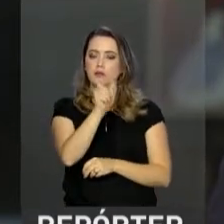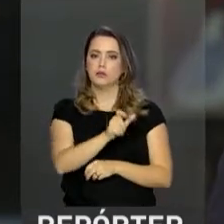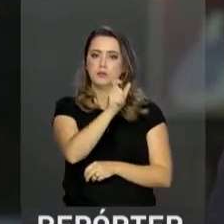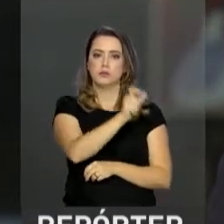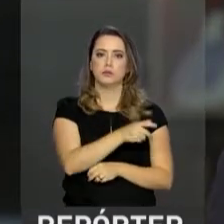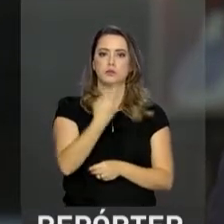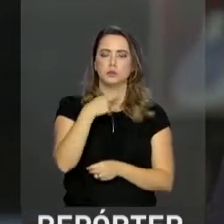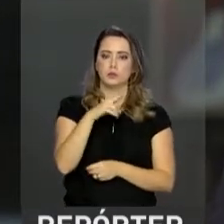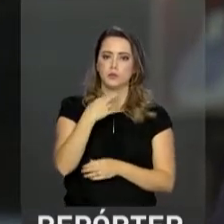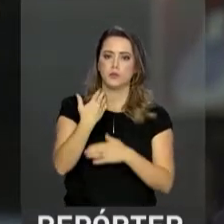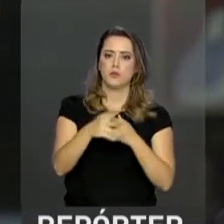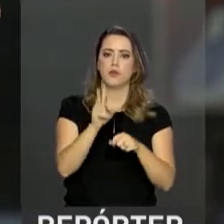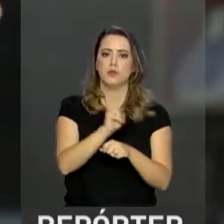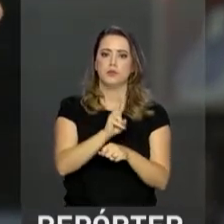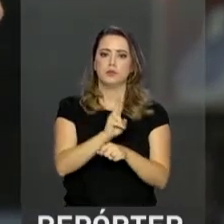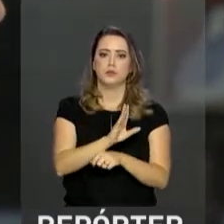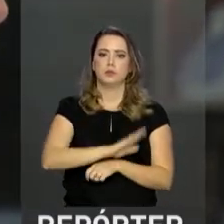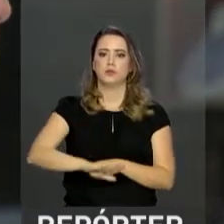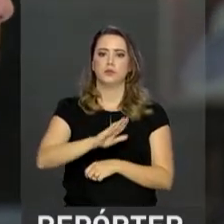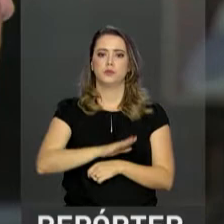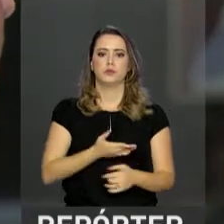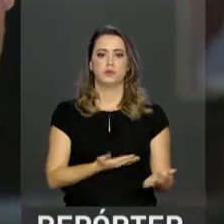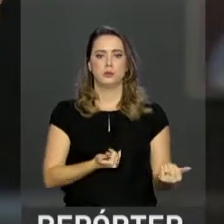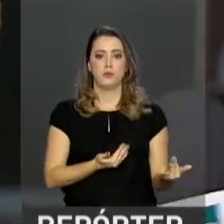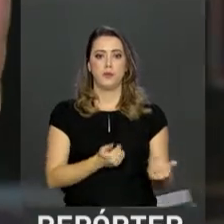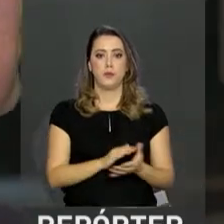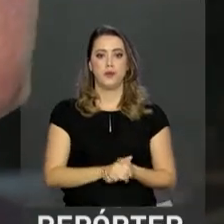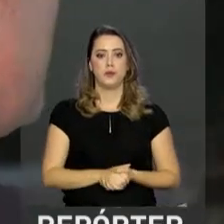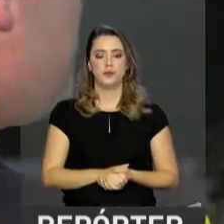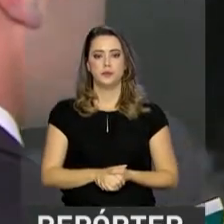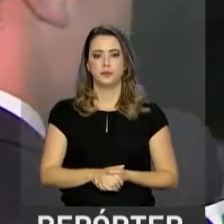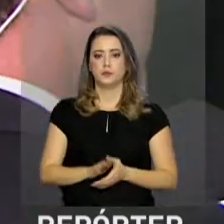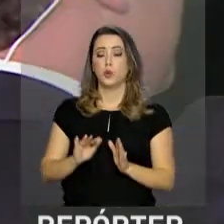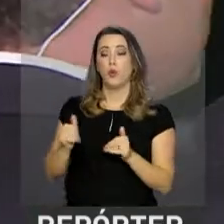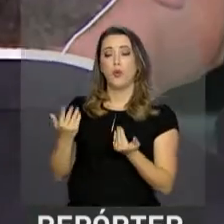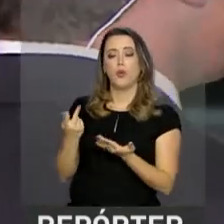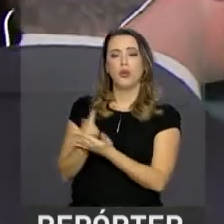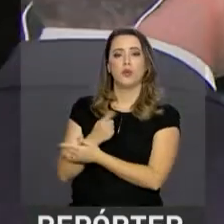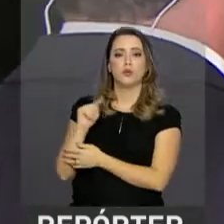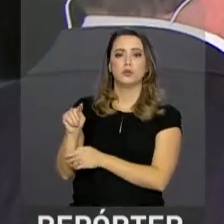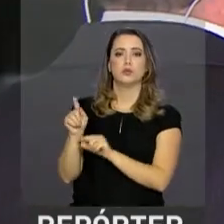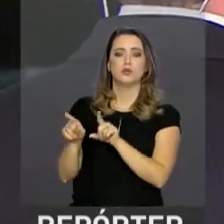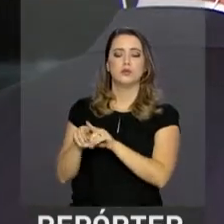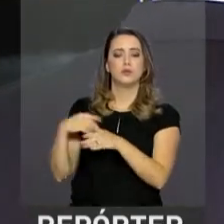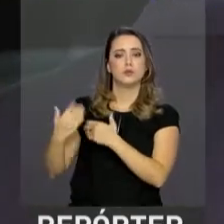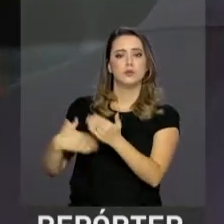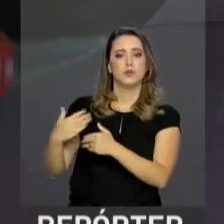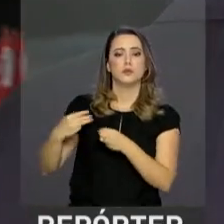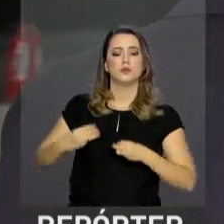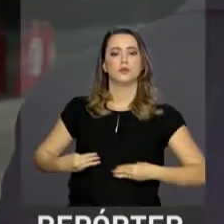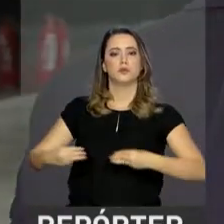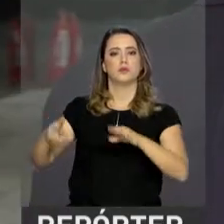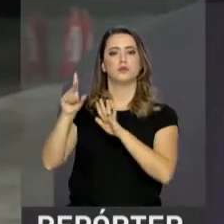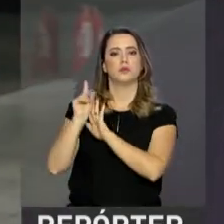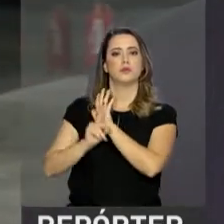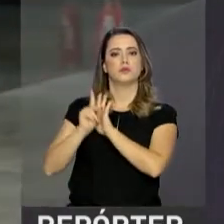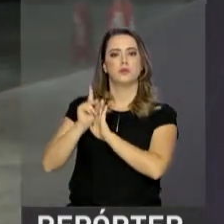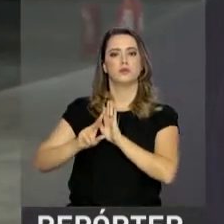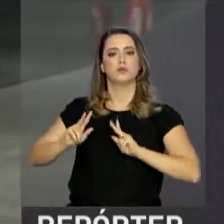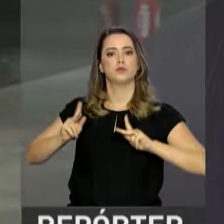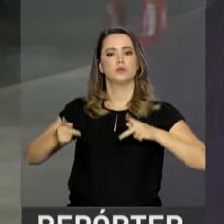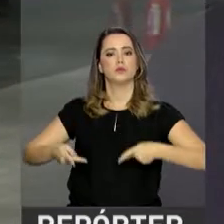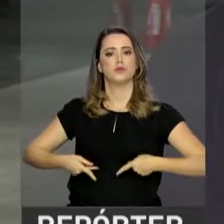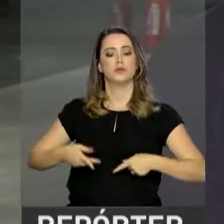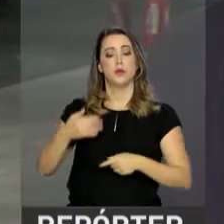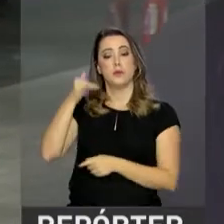da denúncia e proteção da criança e do adolescente. E quais são as práticas, o que vem sendo colocado em prática pelo Ministério dos Direitos Humanos para